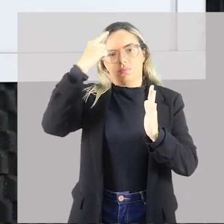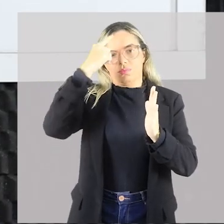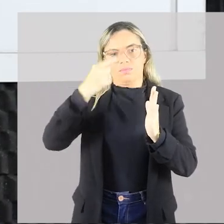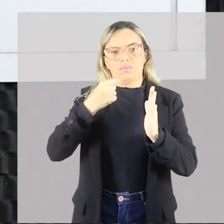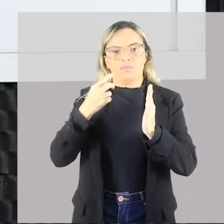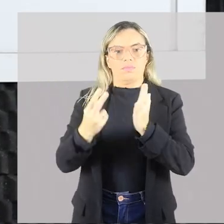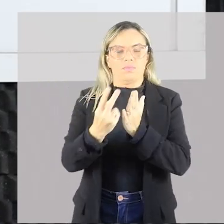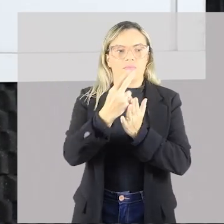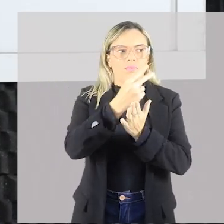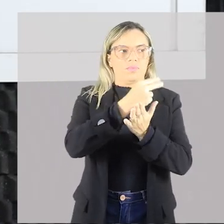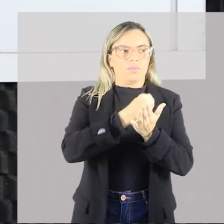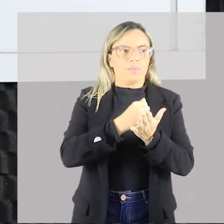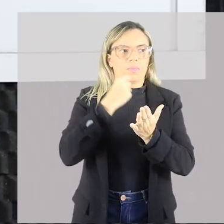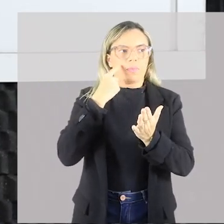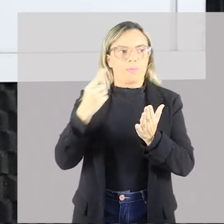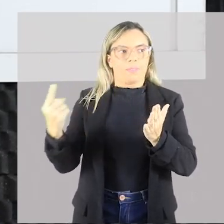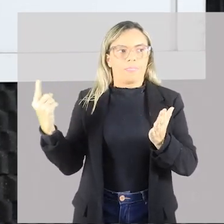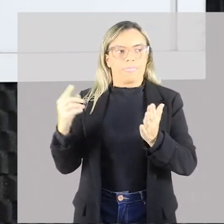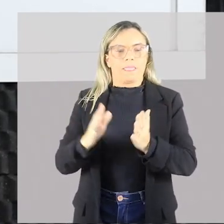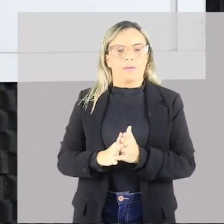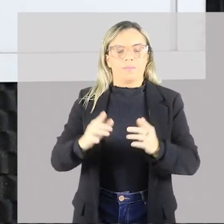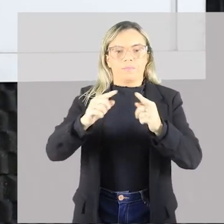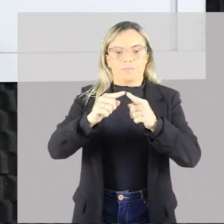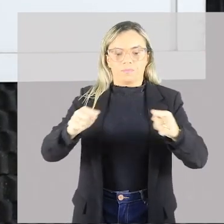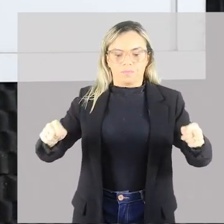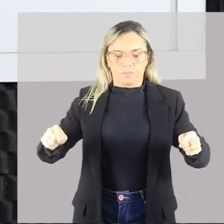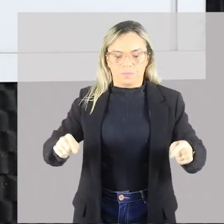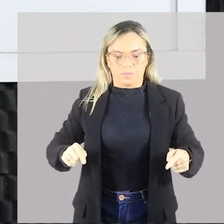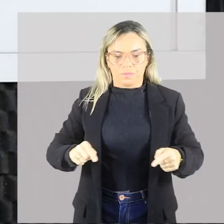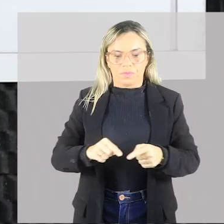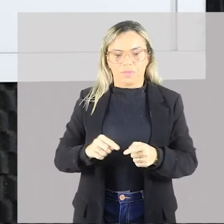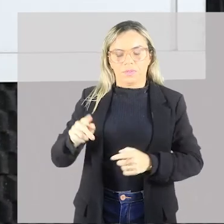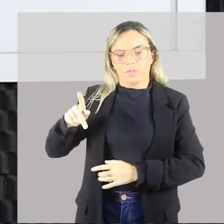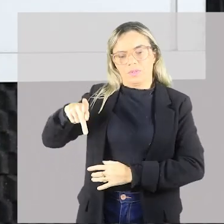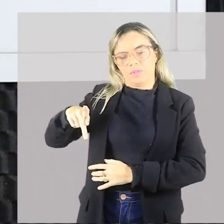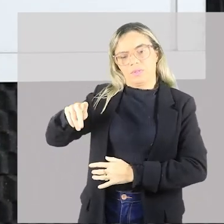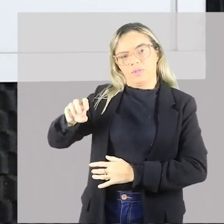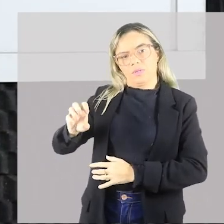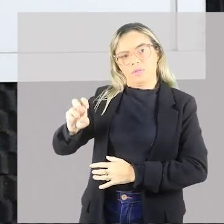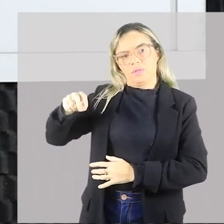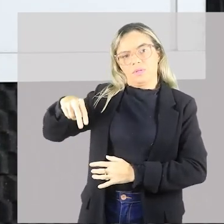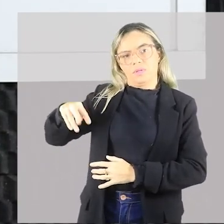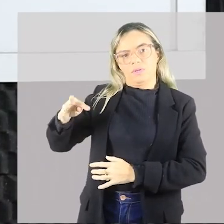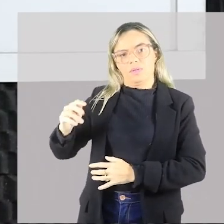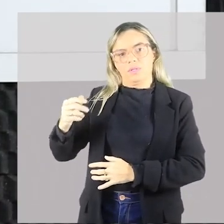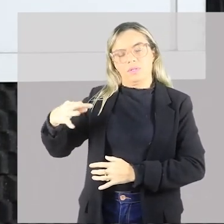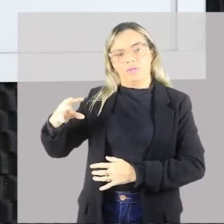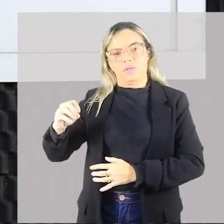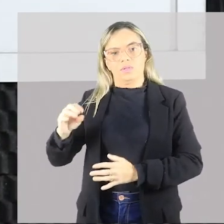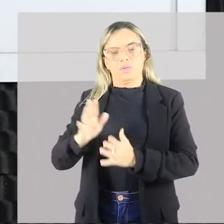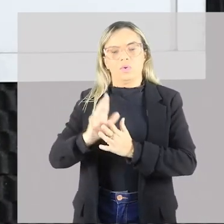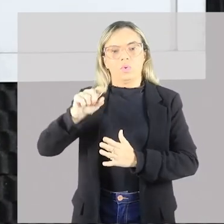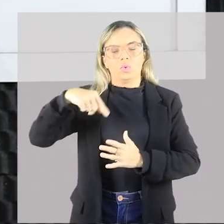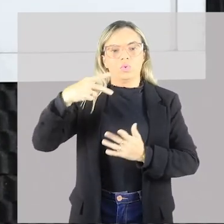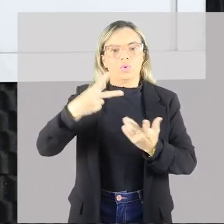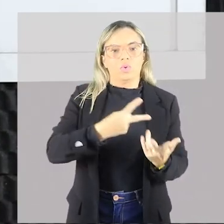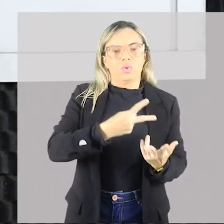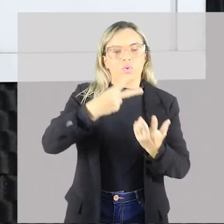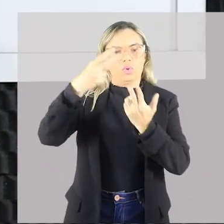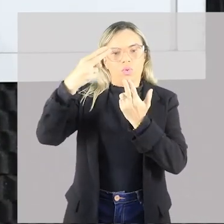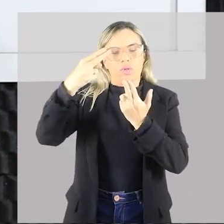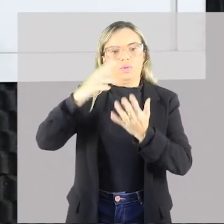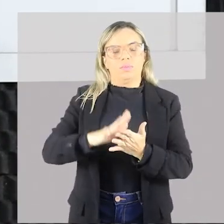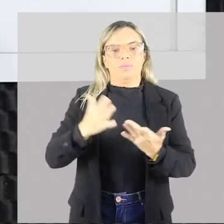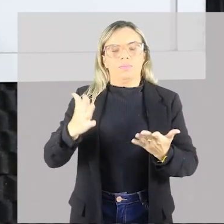inferior um pentágono, certo? E a base superior, ou face superior, um outro